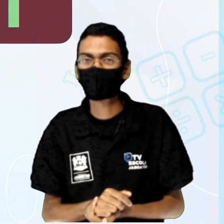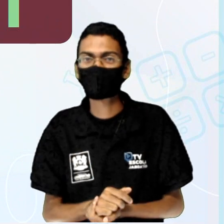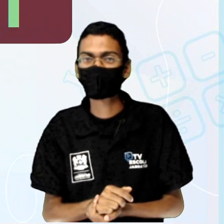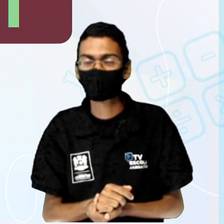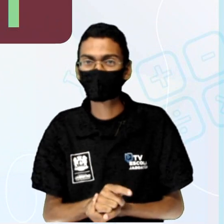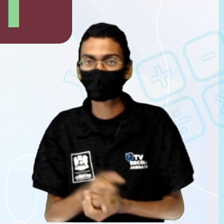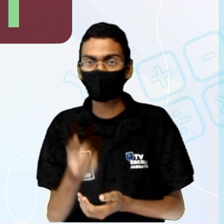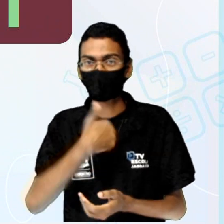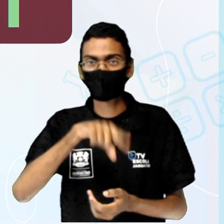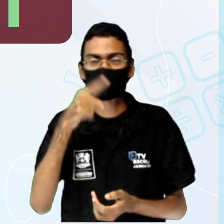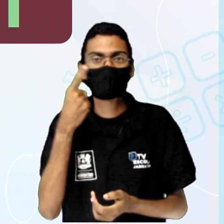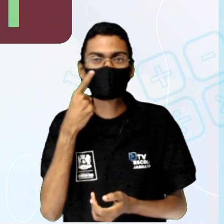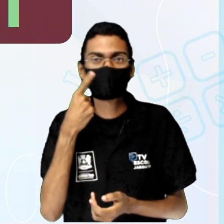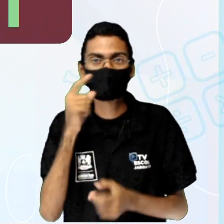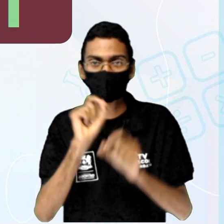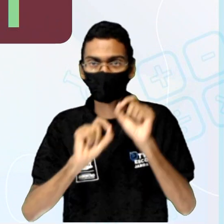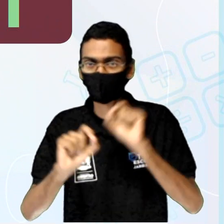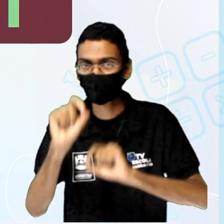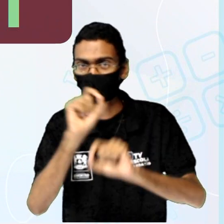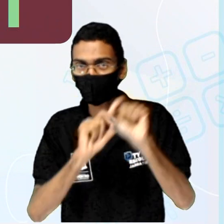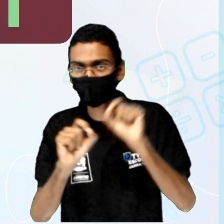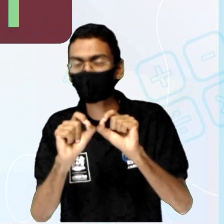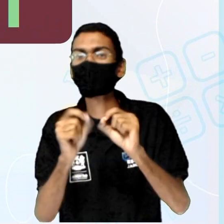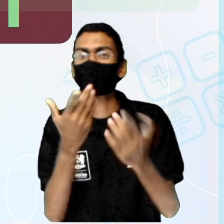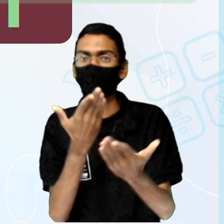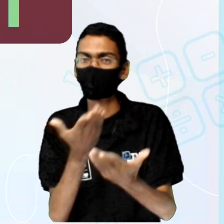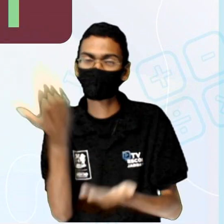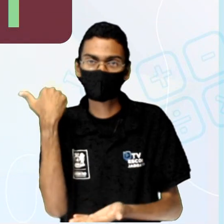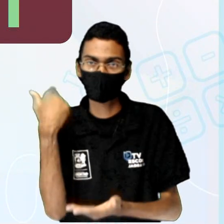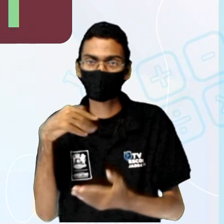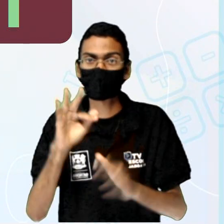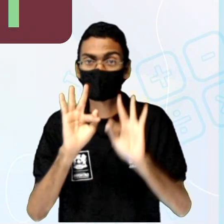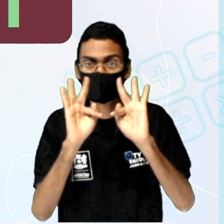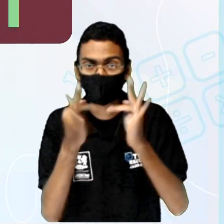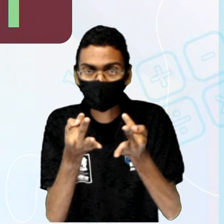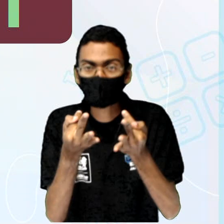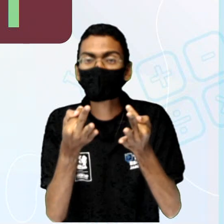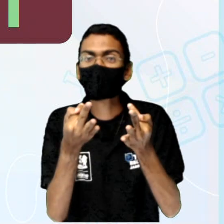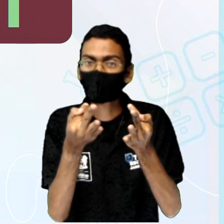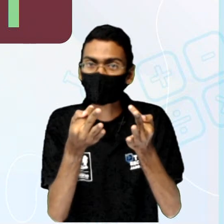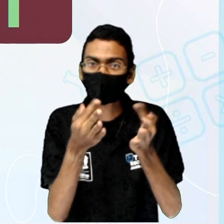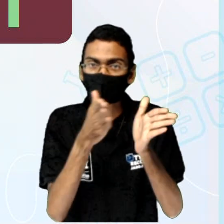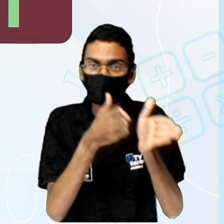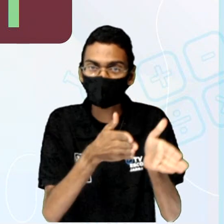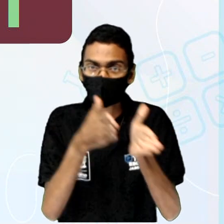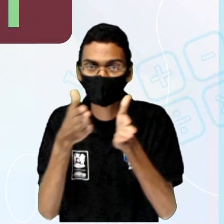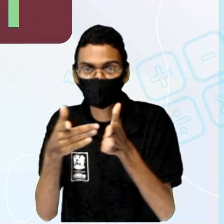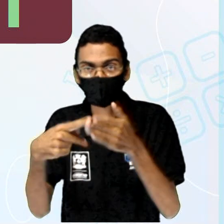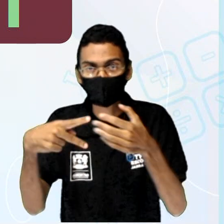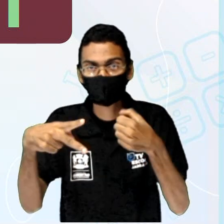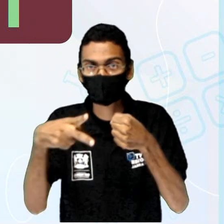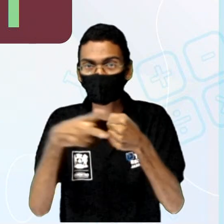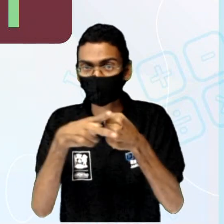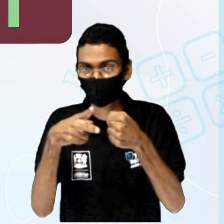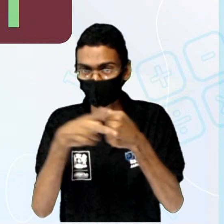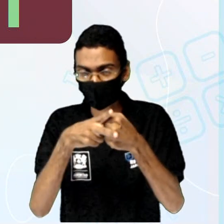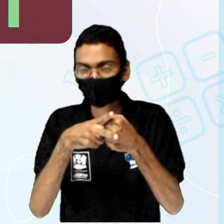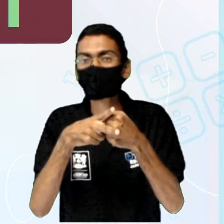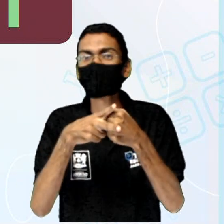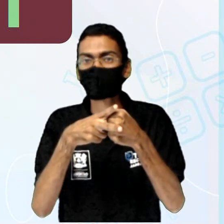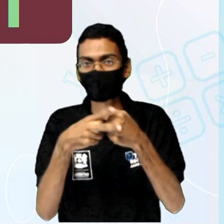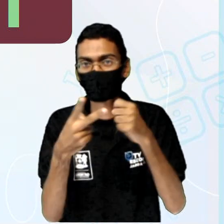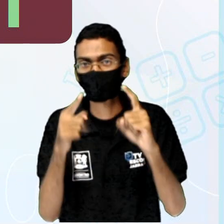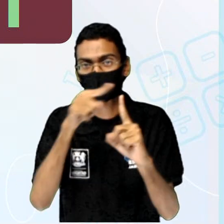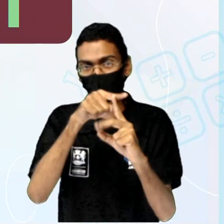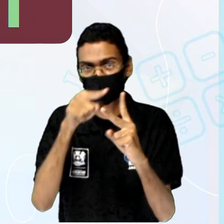A gente viu que o simple past, que é o passado simples, ele é dividido em dois tipos de verbo, que são os verbos irregulares